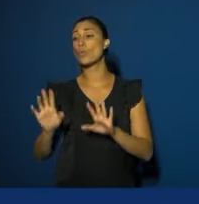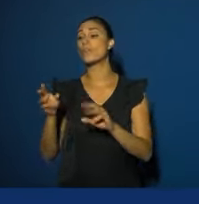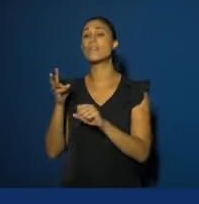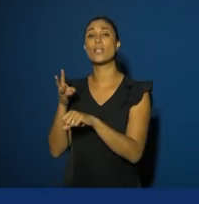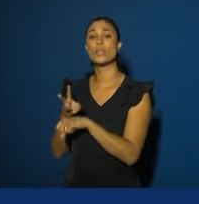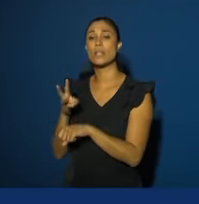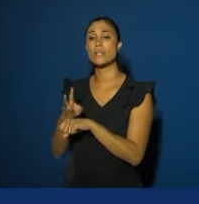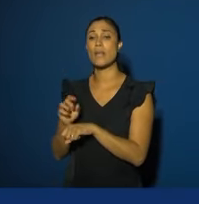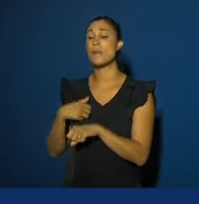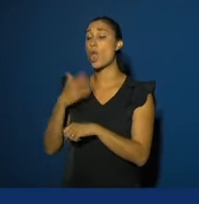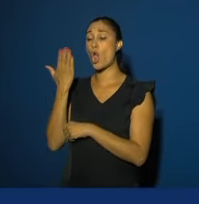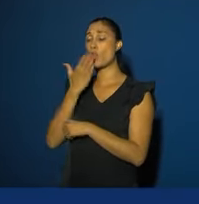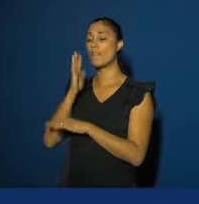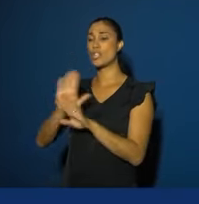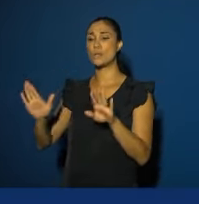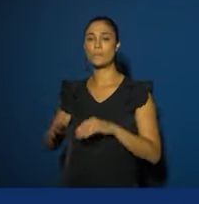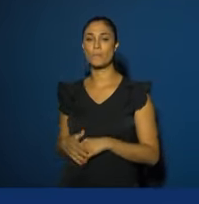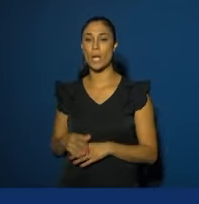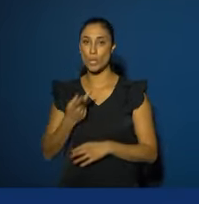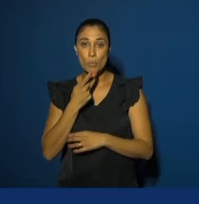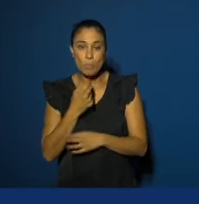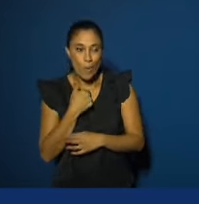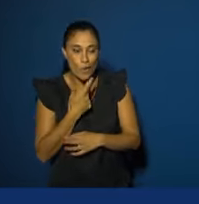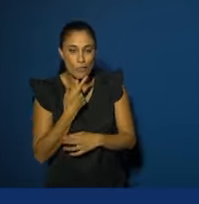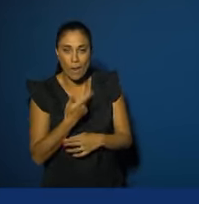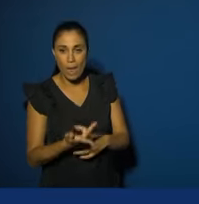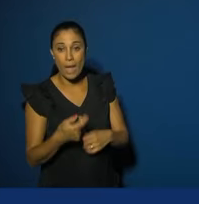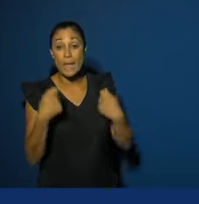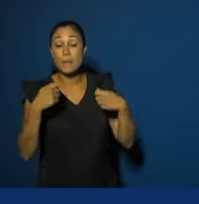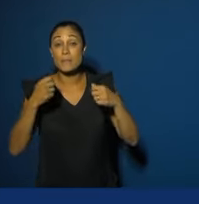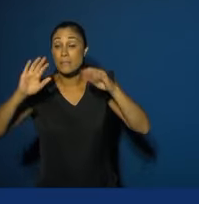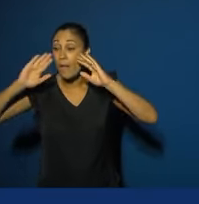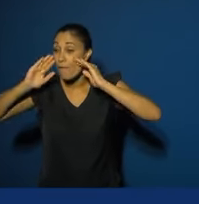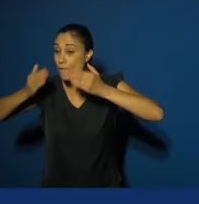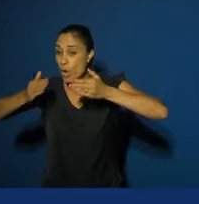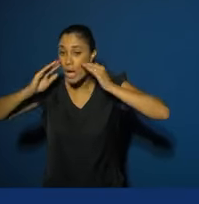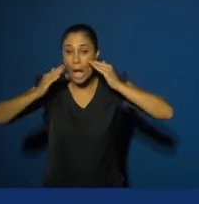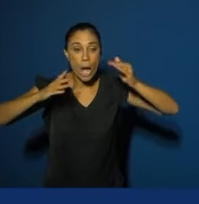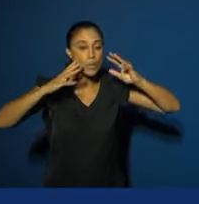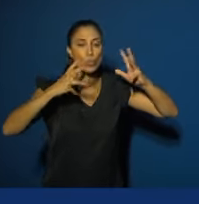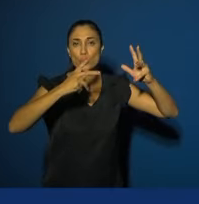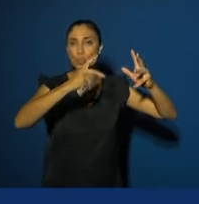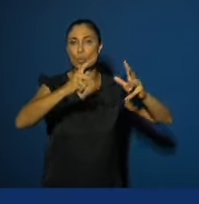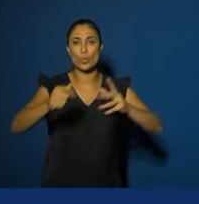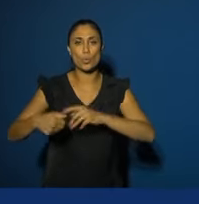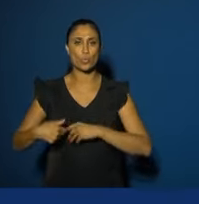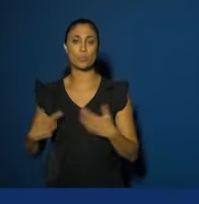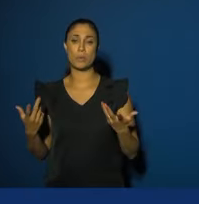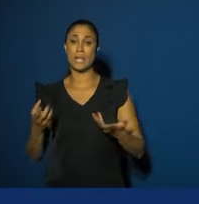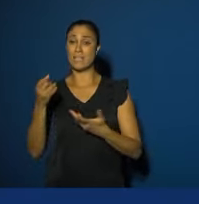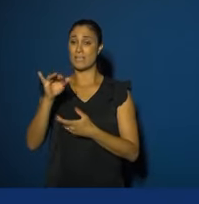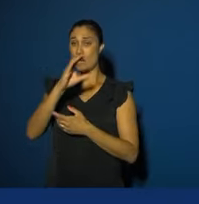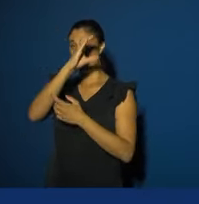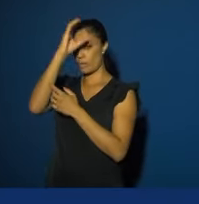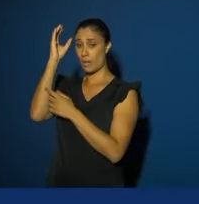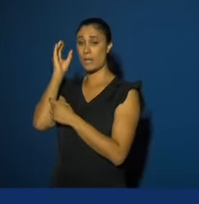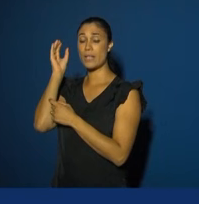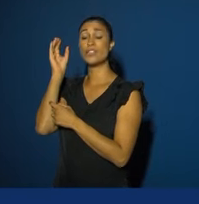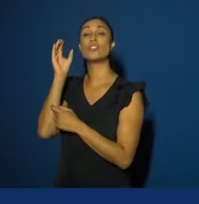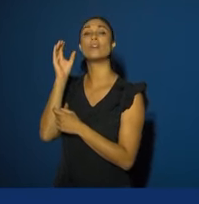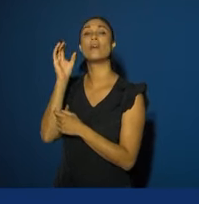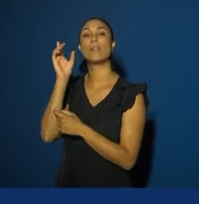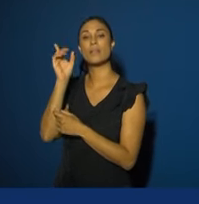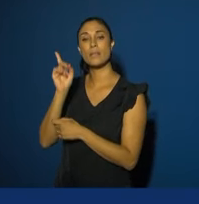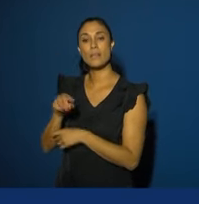WhatsApp eu não vejo né não pode falar isso ele tem que tá totalmente integrado e um cliente ser um cliente Só que eu acho que